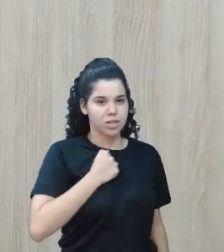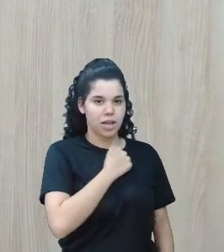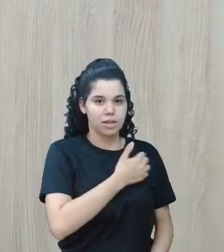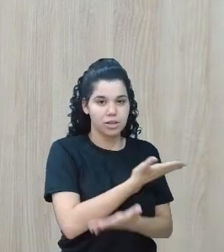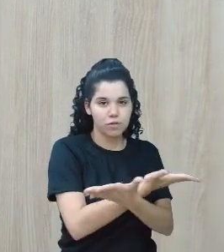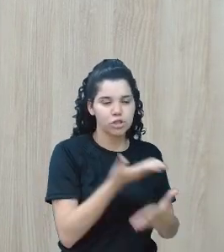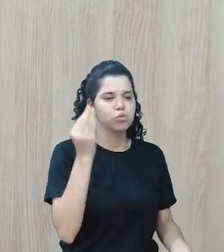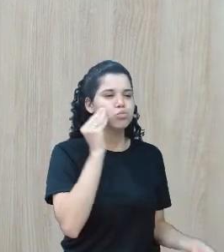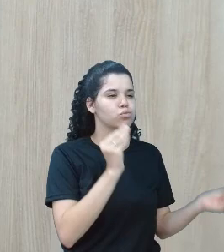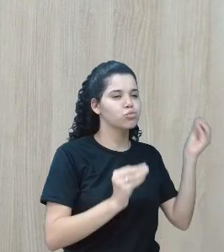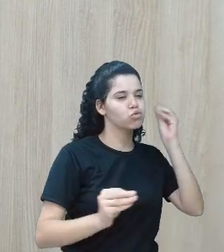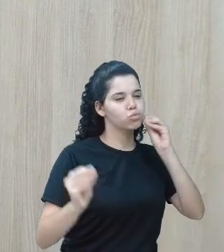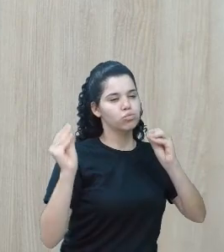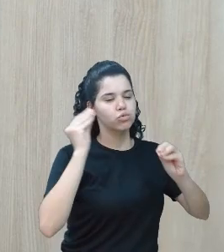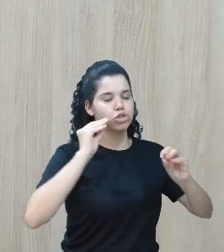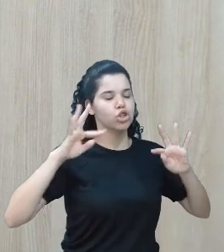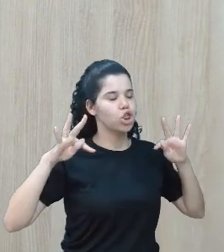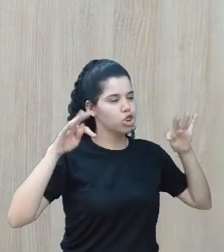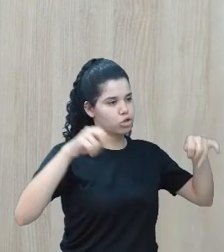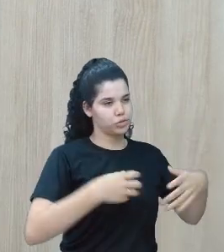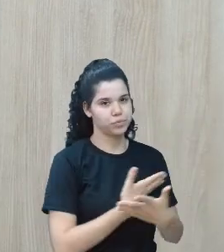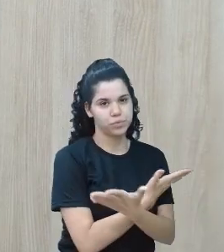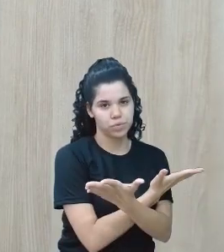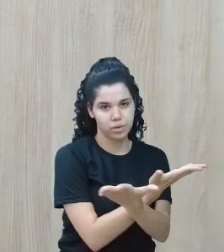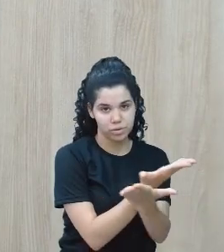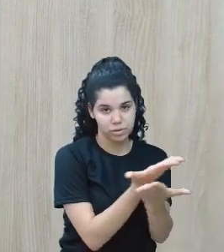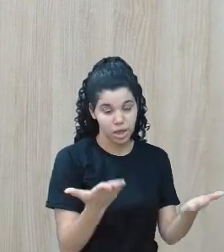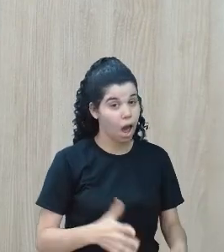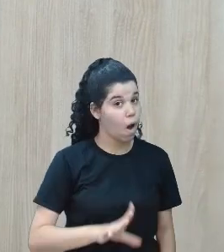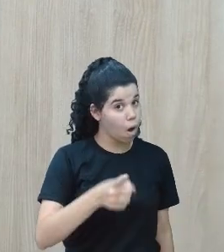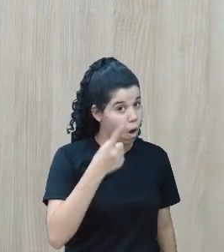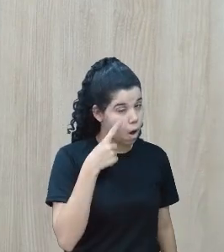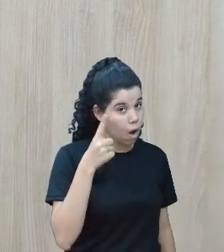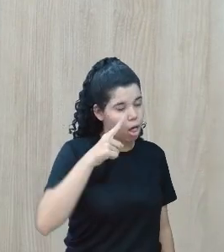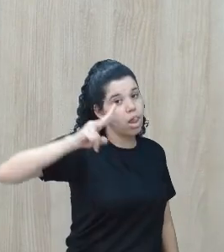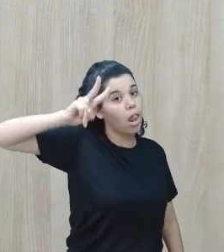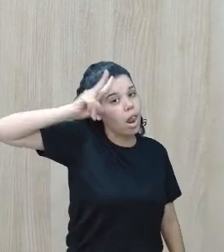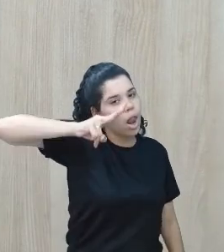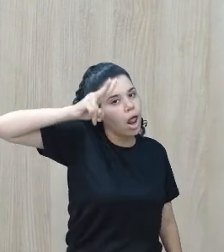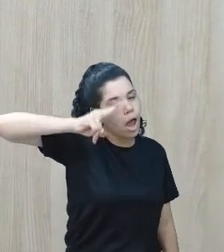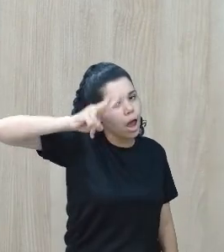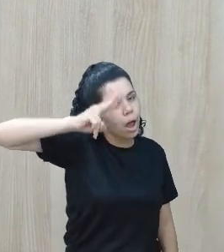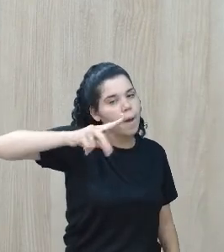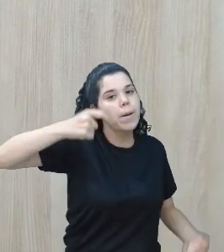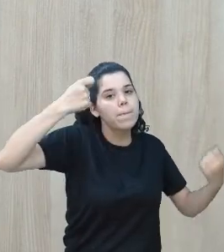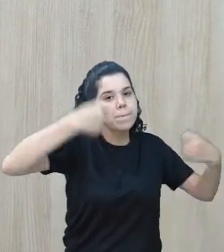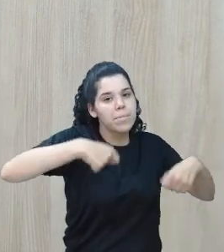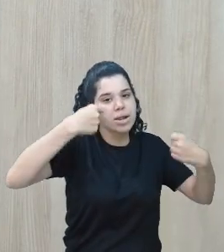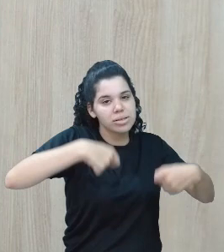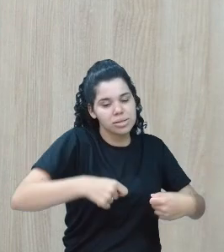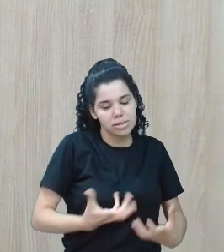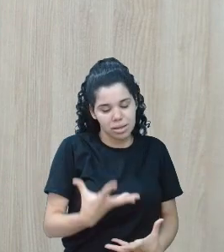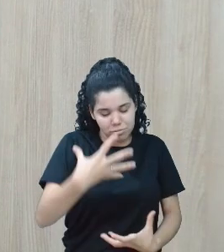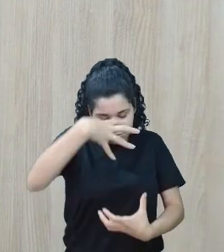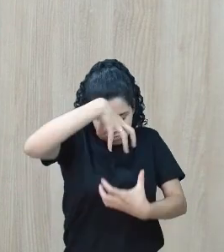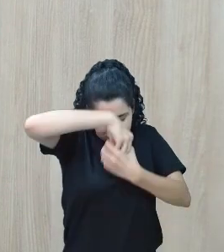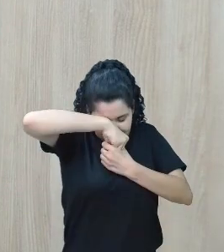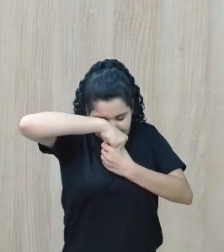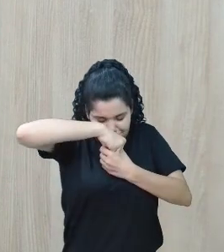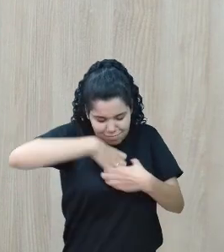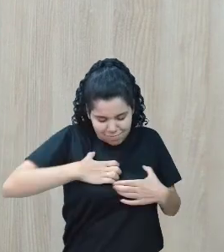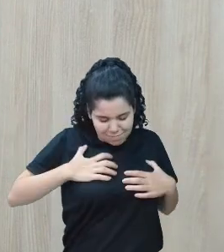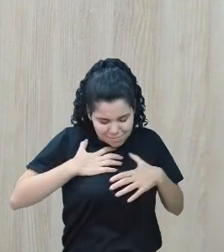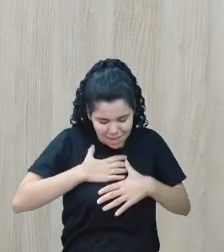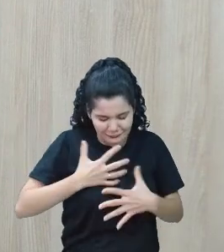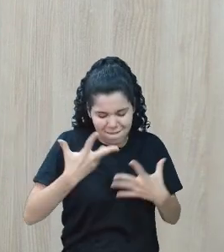de mandar beijos, mas beijo para todo mundo. Não esqueçam de manter viva a criança que existe em